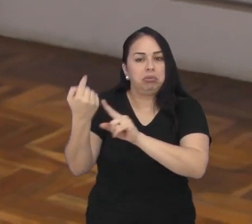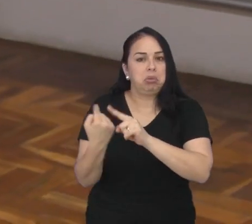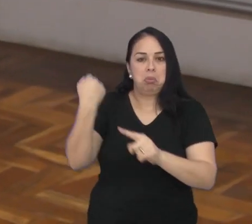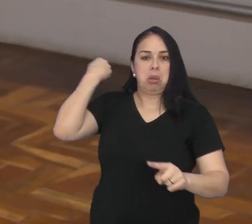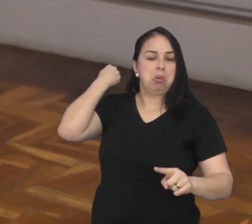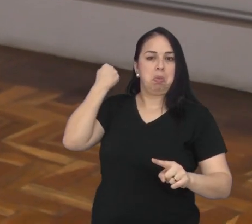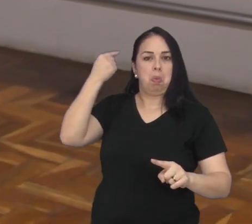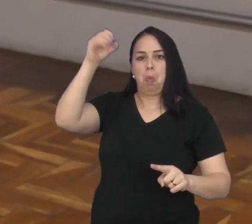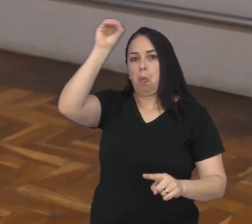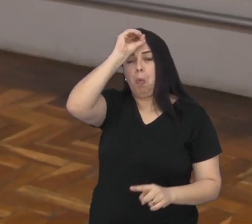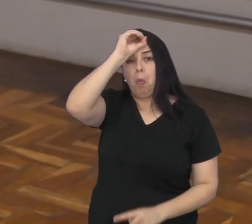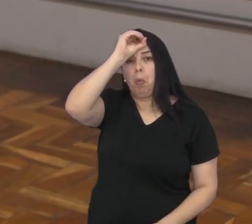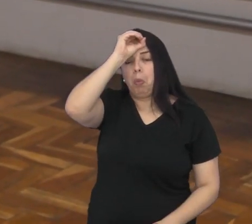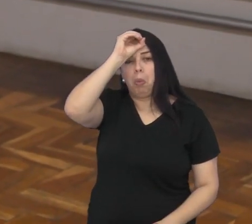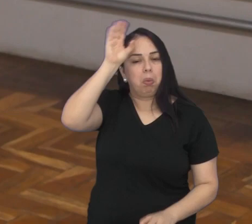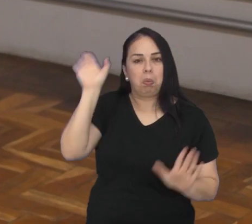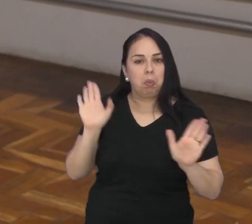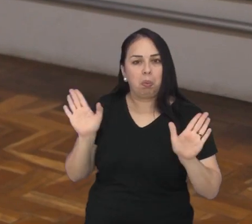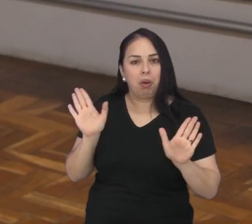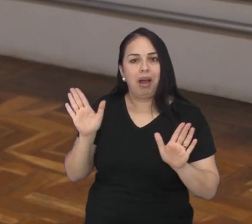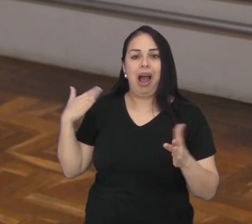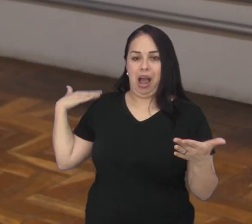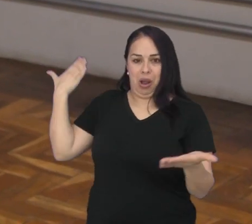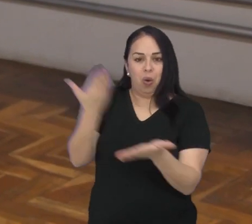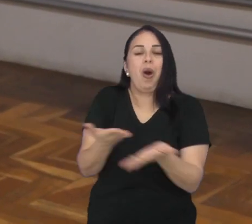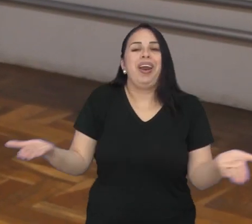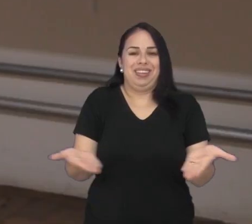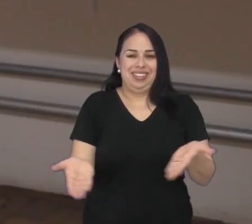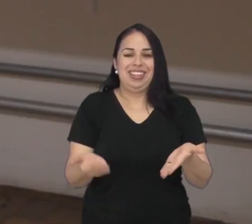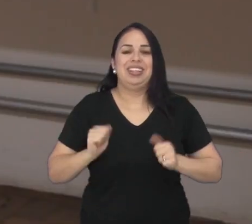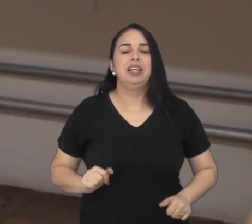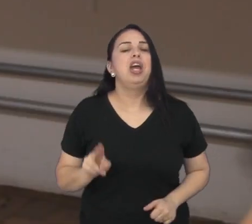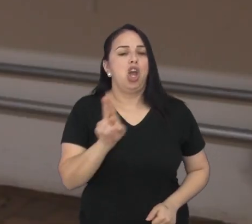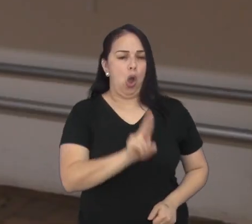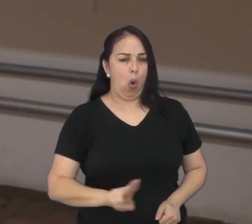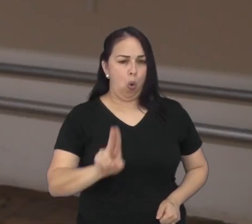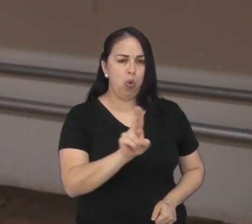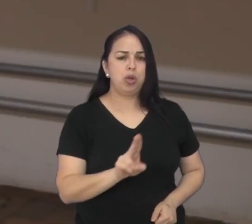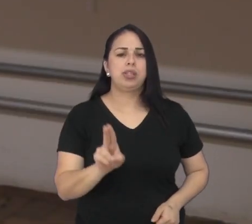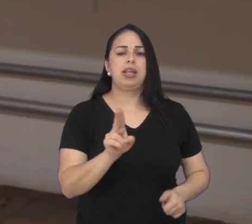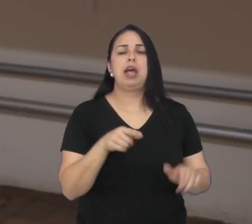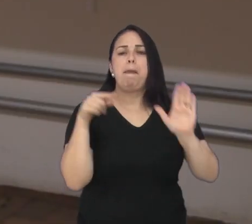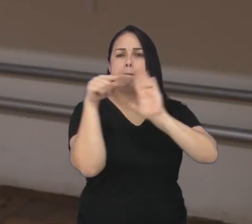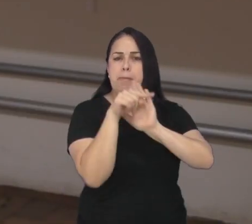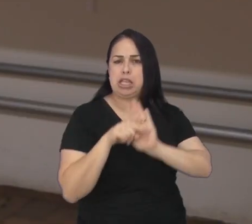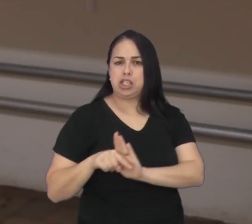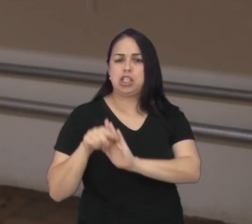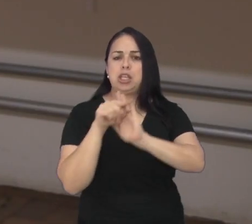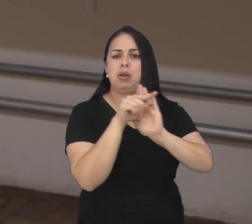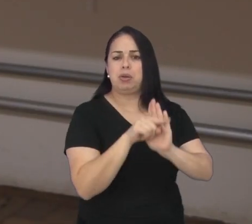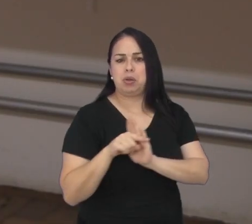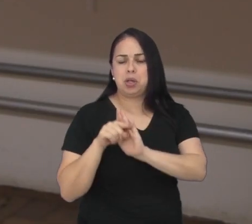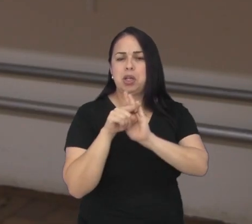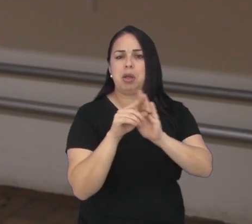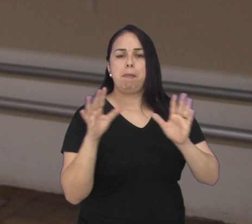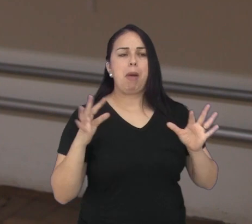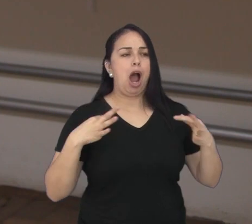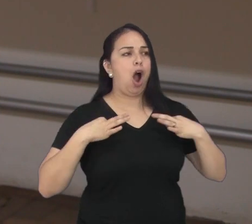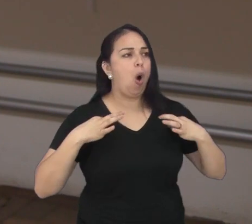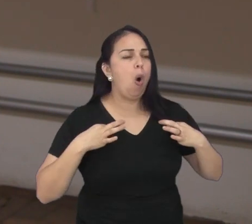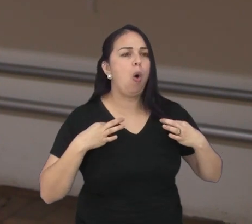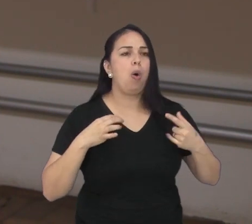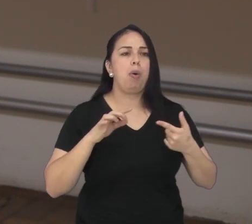pouco tempo atrás não faziam parte da rotina dela. Sim, eu utilizo bastante a questão de pesquisa para